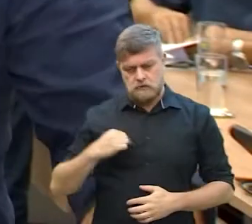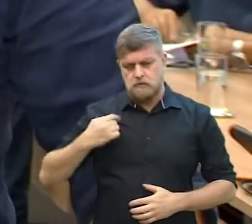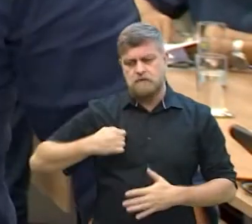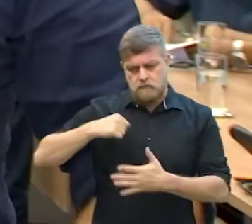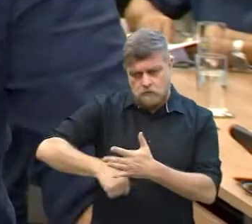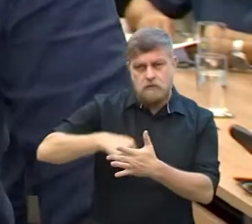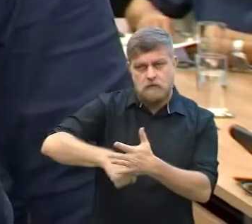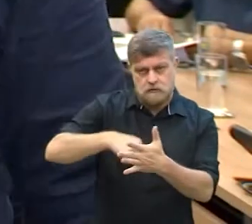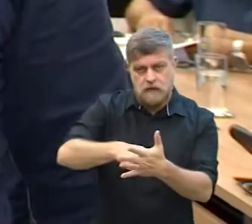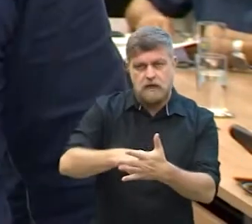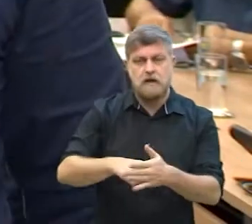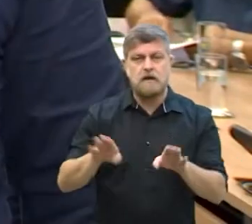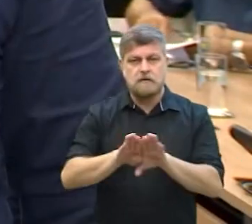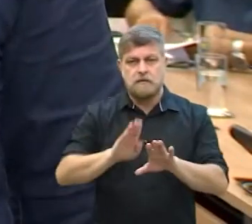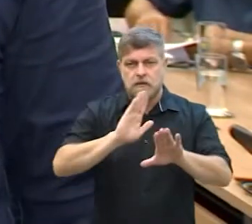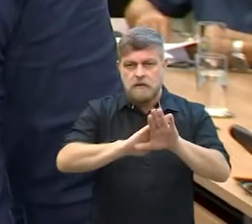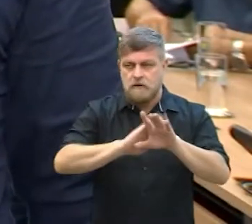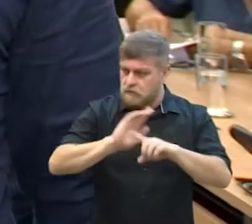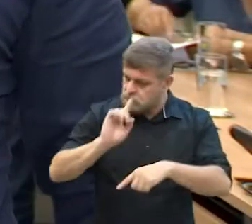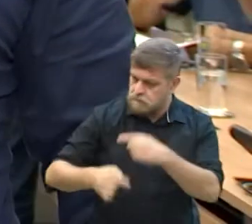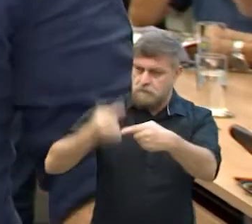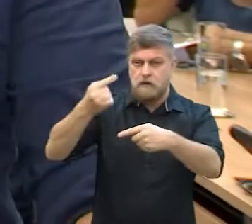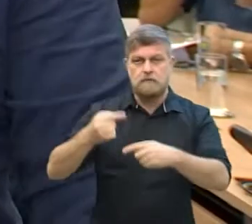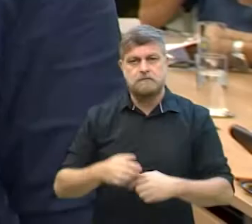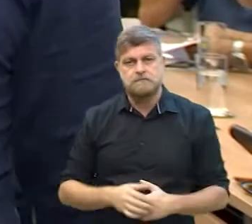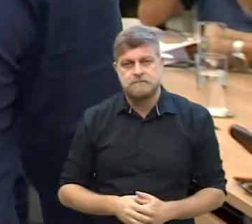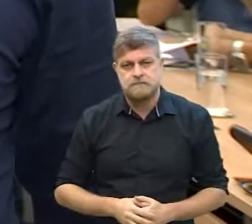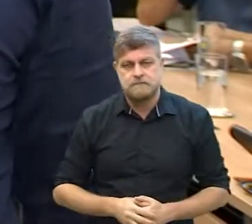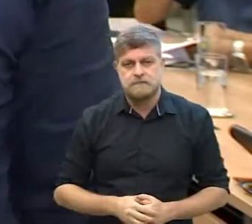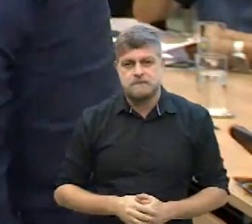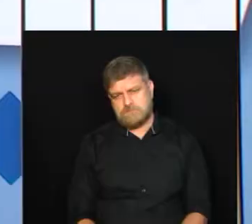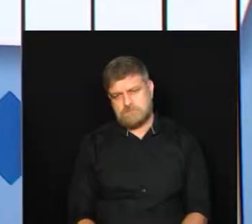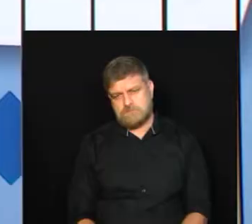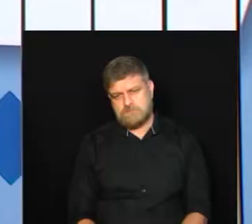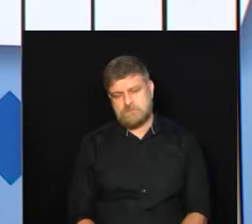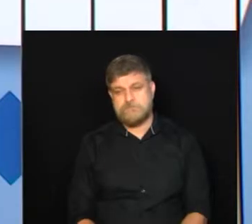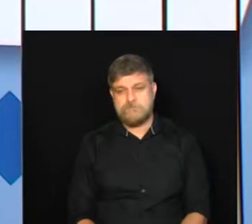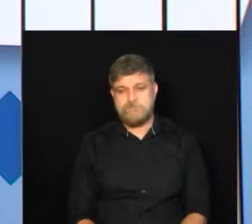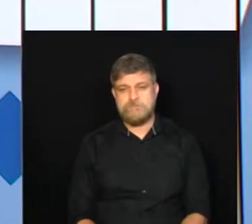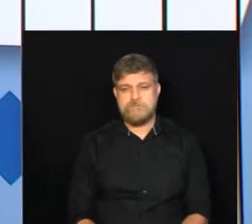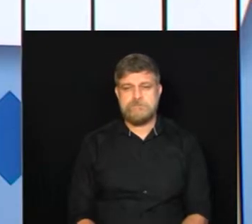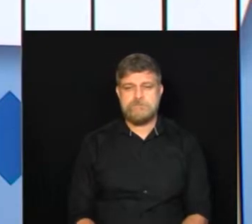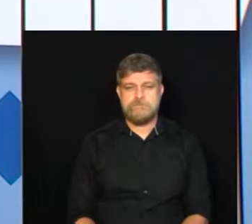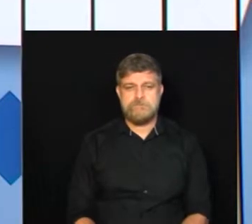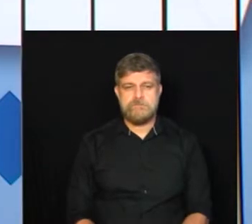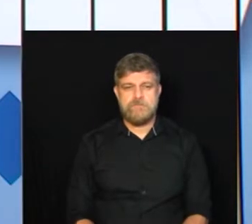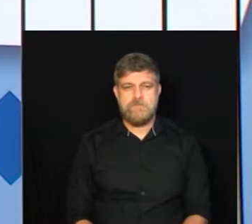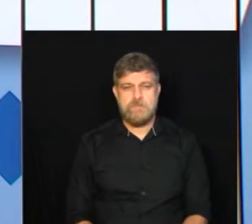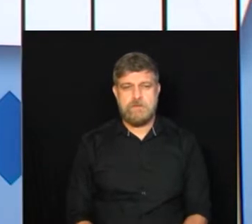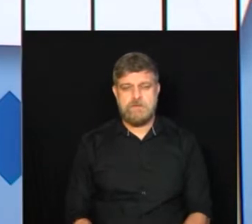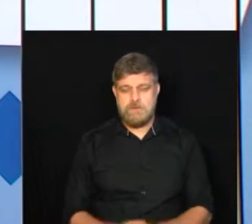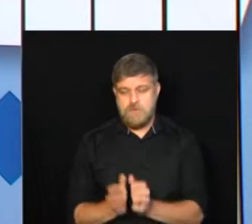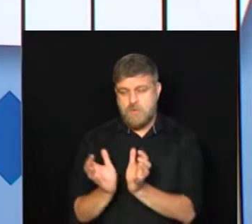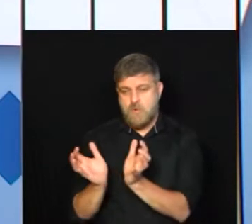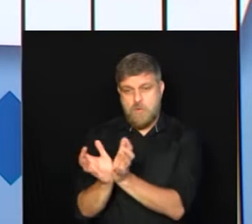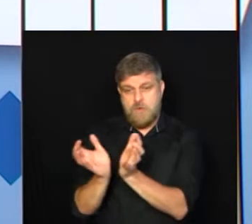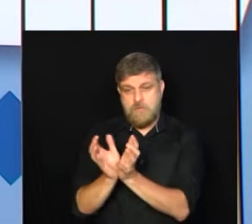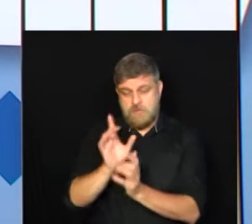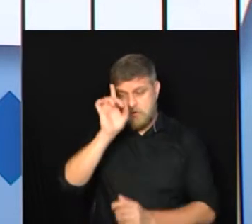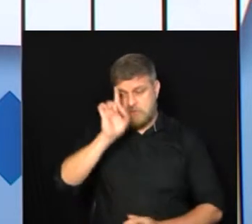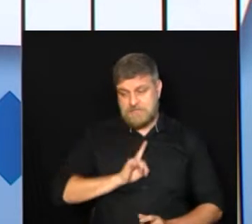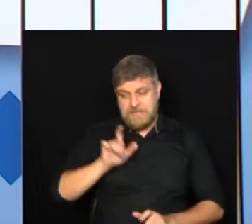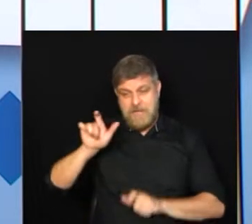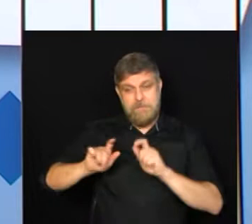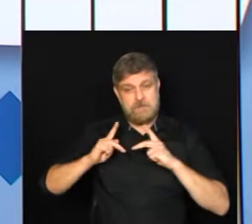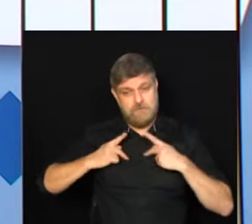de direito deles a gente vai estar encabeçando para poder tornar realidade. E a Comissão dos Direitos das